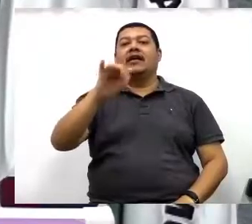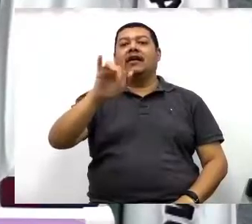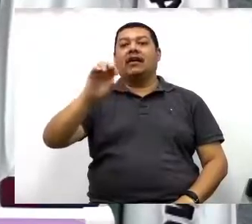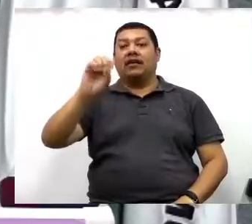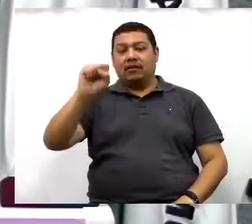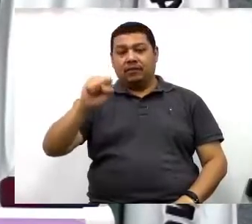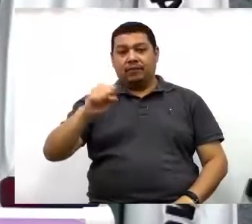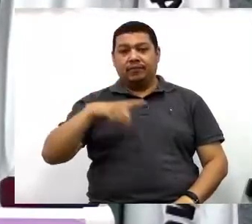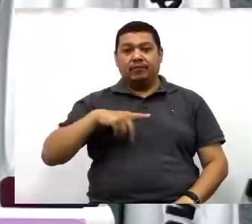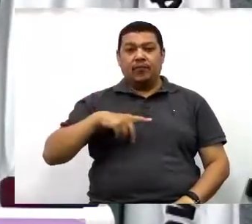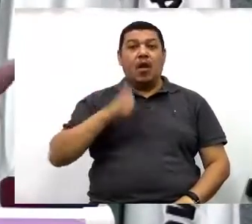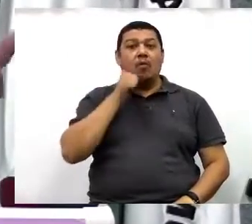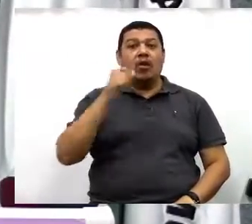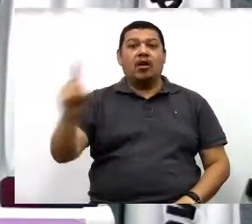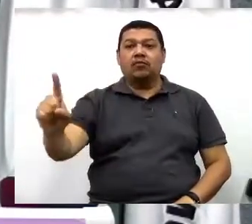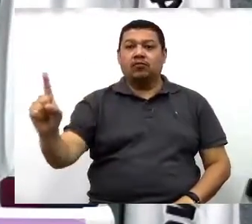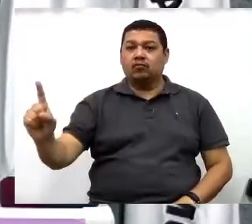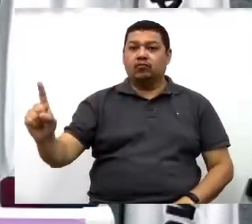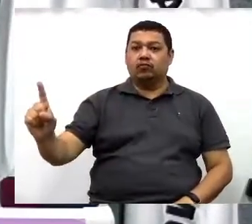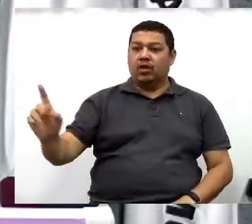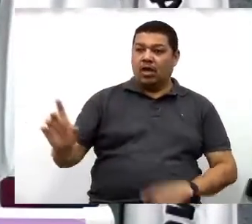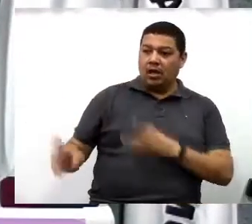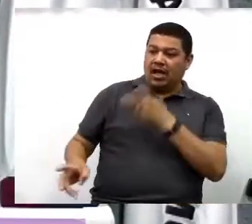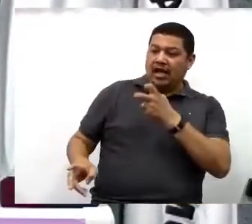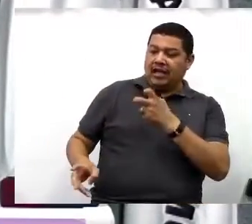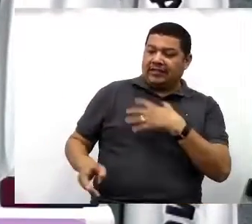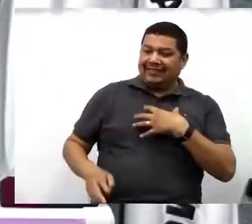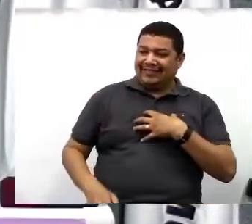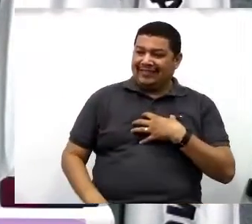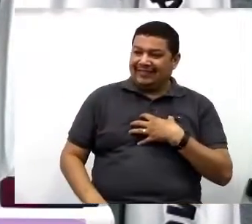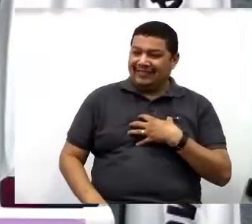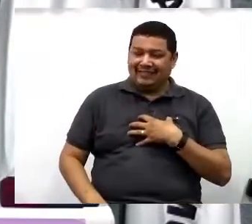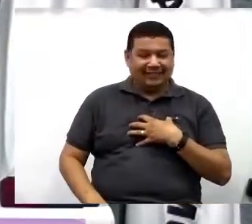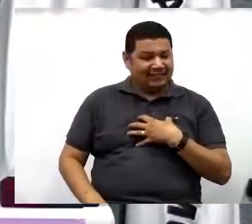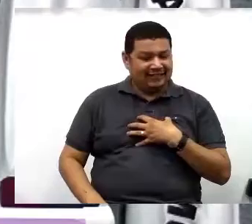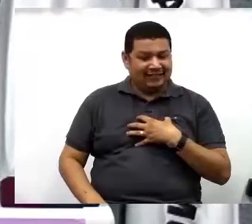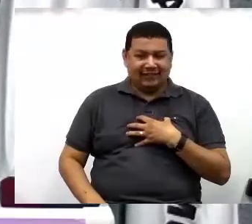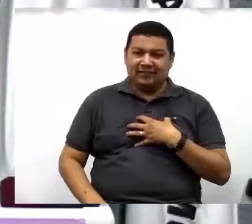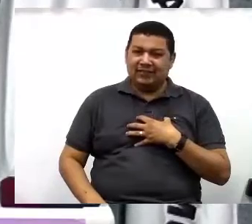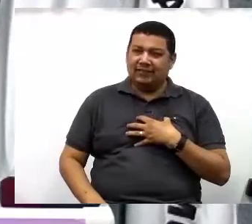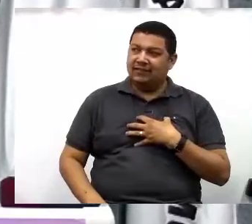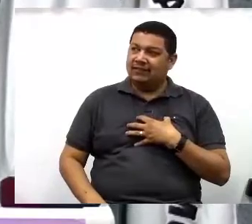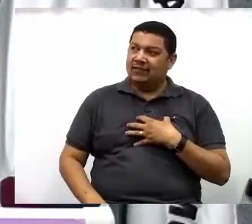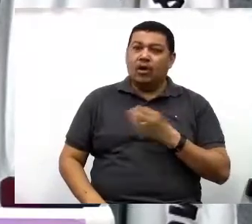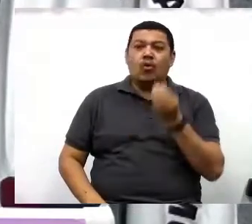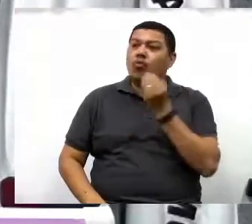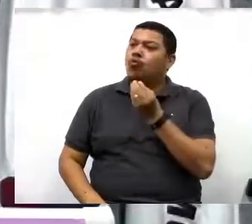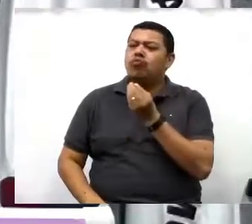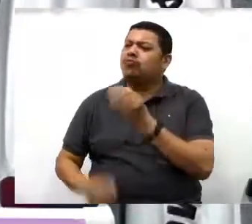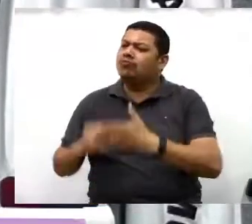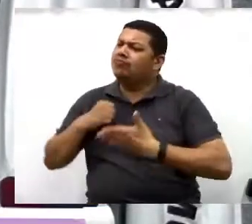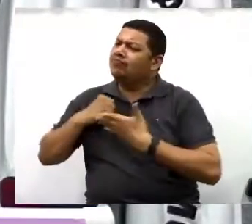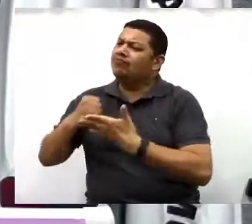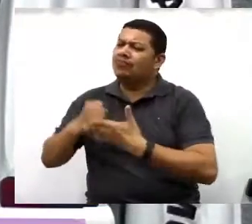para a senhora, fiquei triste. E eu olhei e falei: como que eu posso te